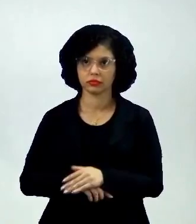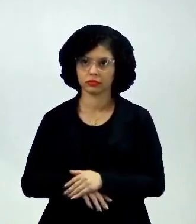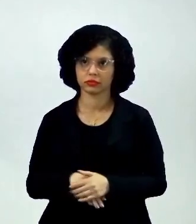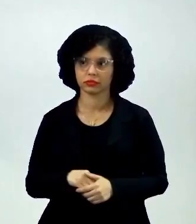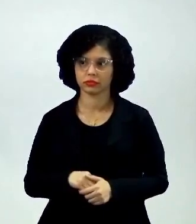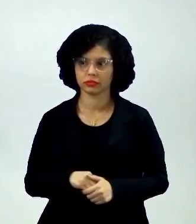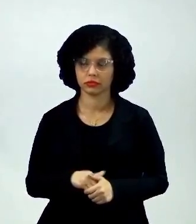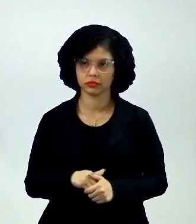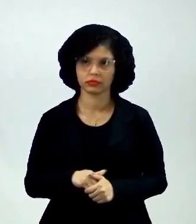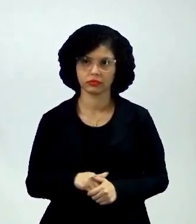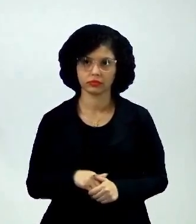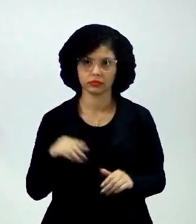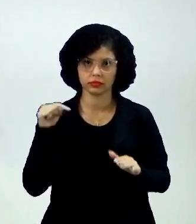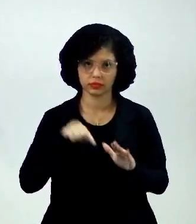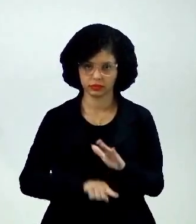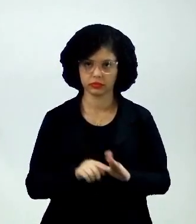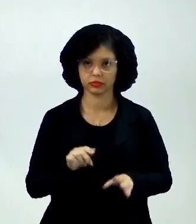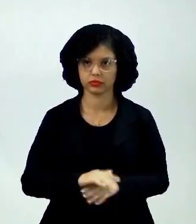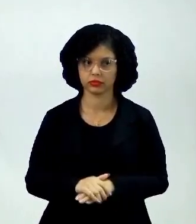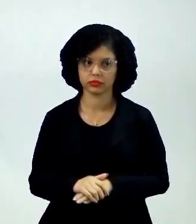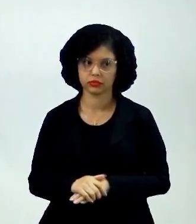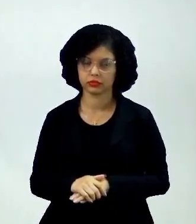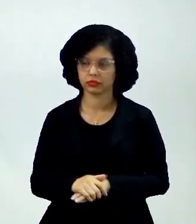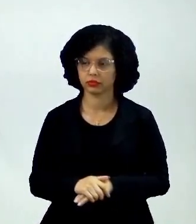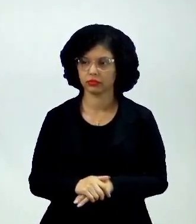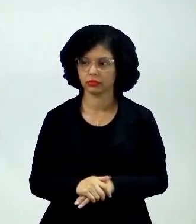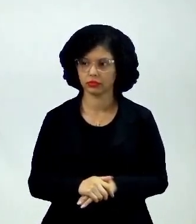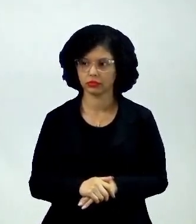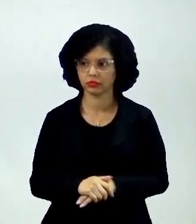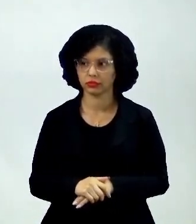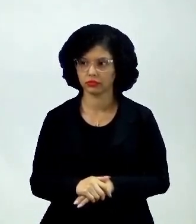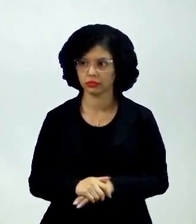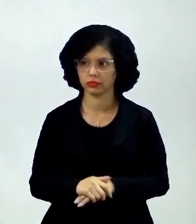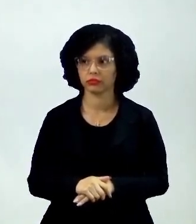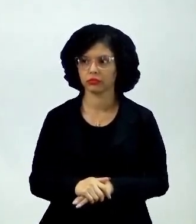malha quadriculada por dentro.